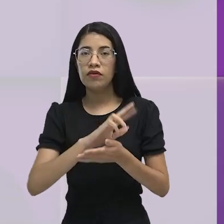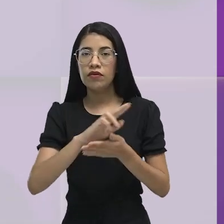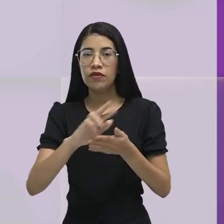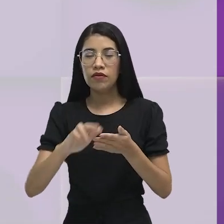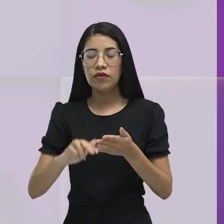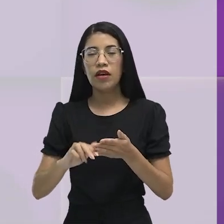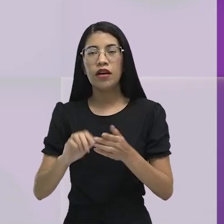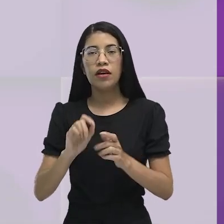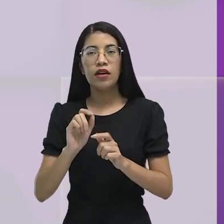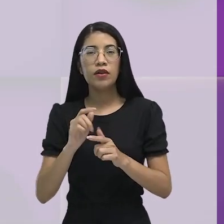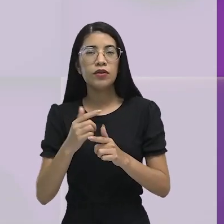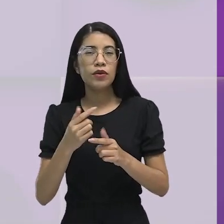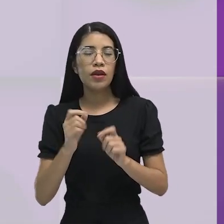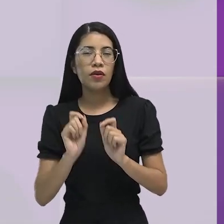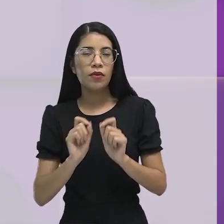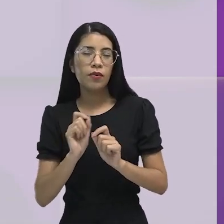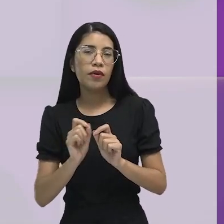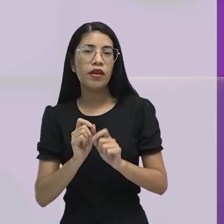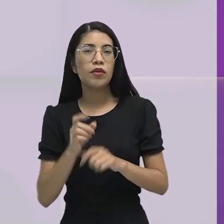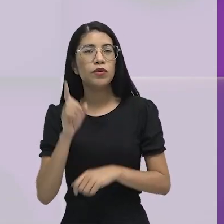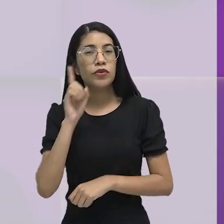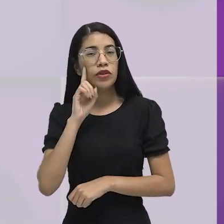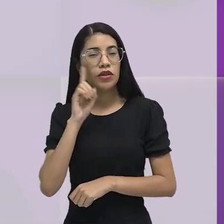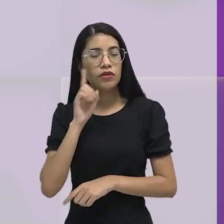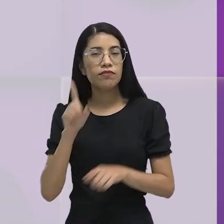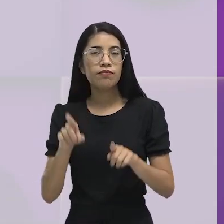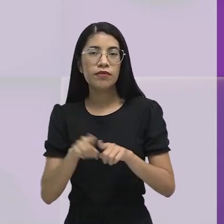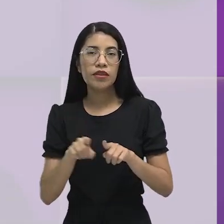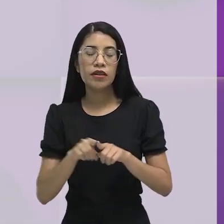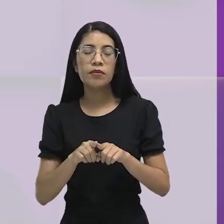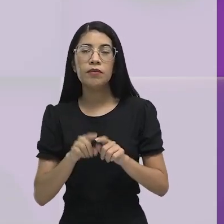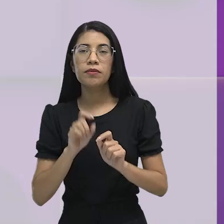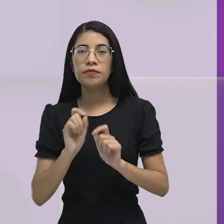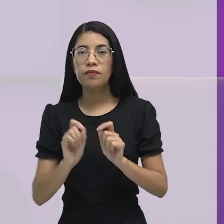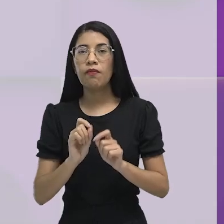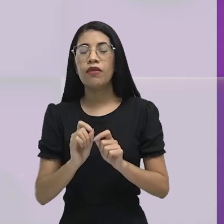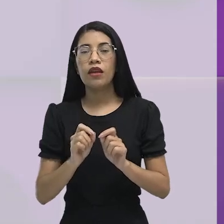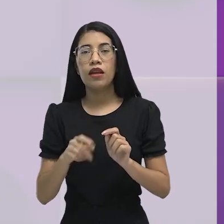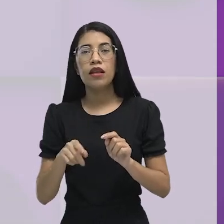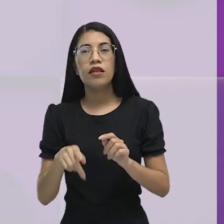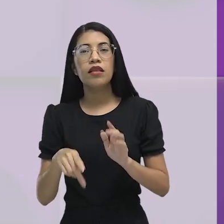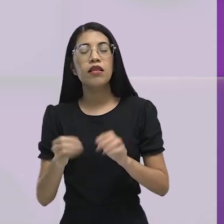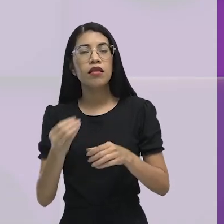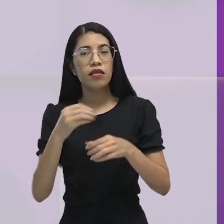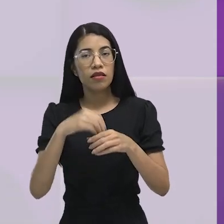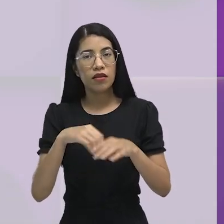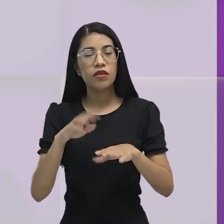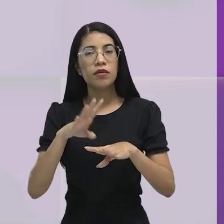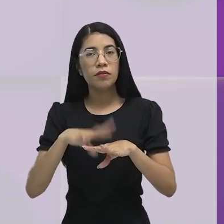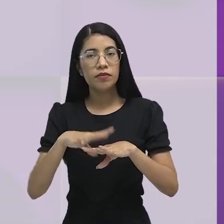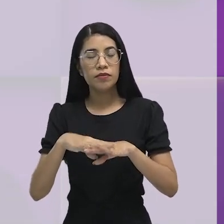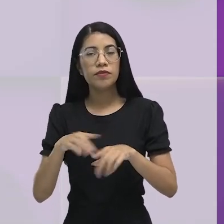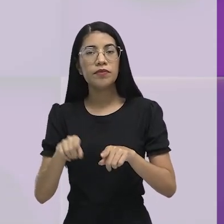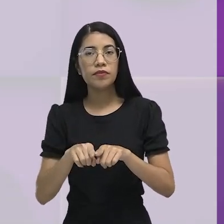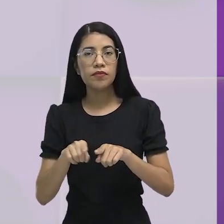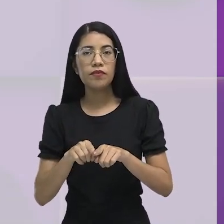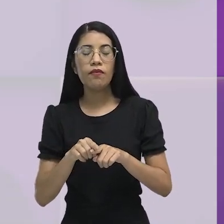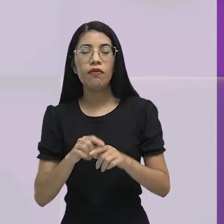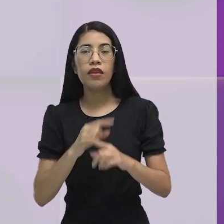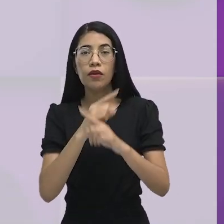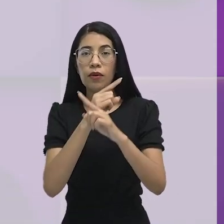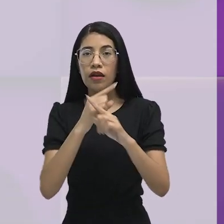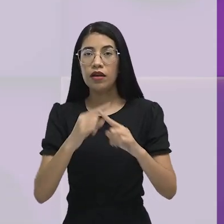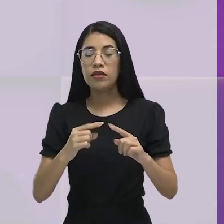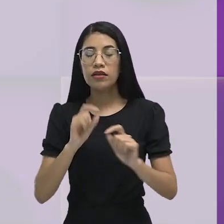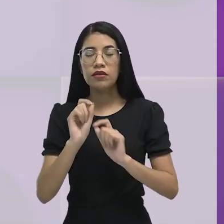tá? Envolvendo o nosso dia a dia, envolvendo as questões da própria matemática, tá? A regra de